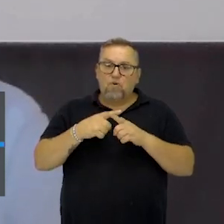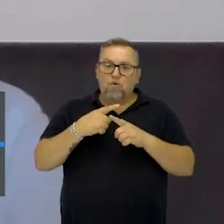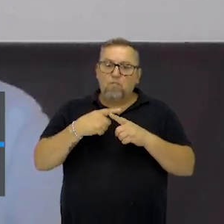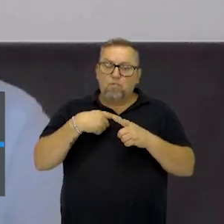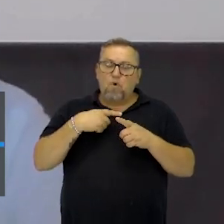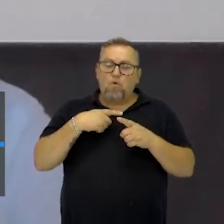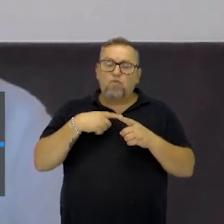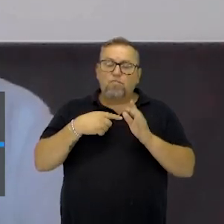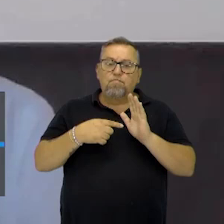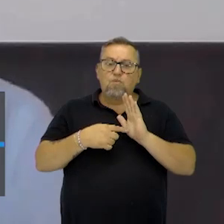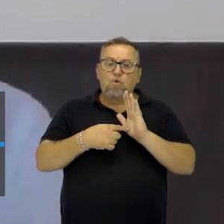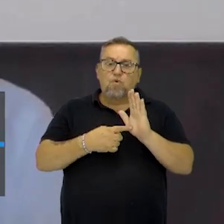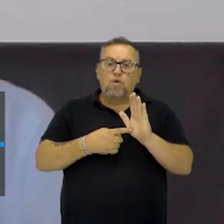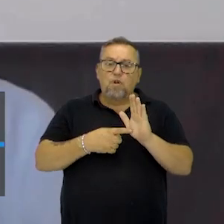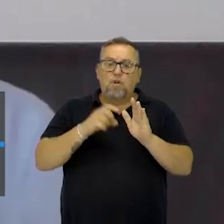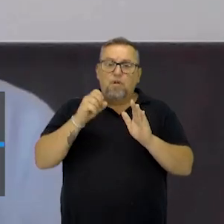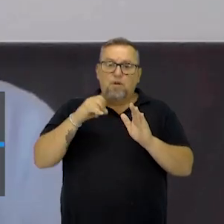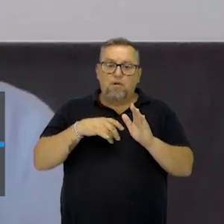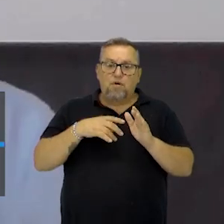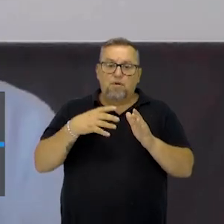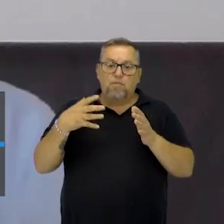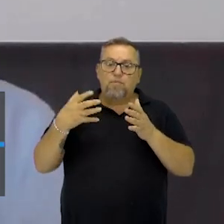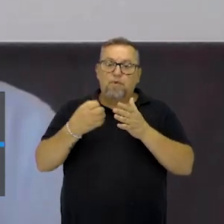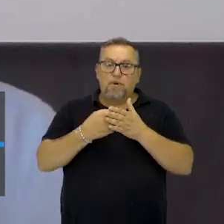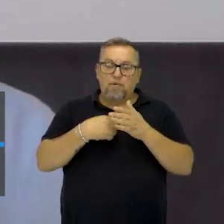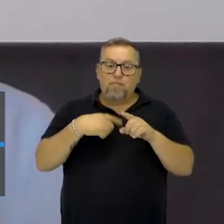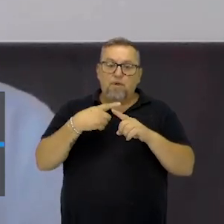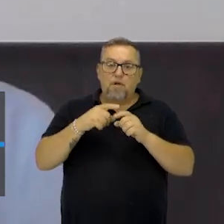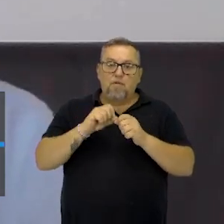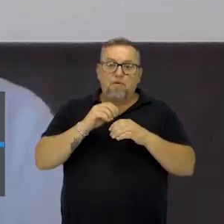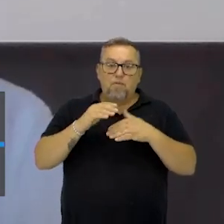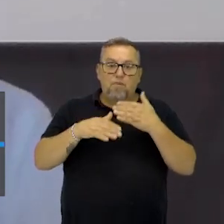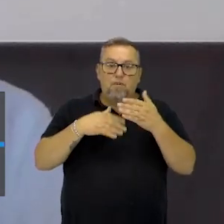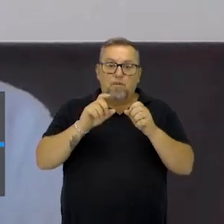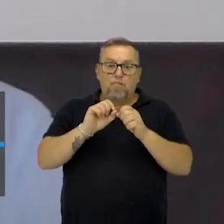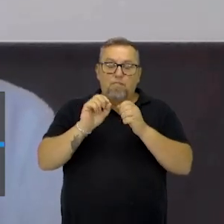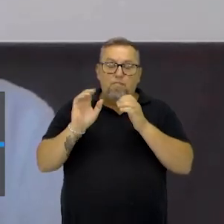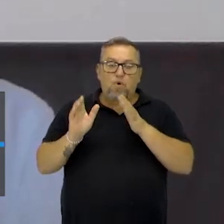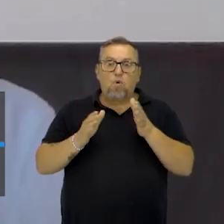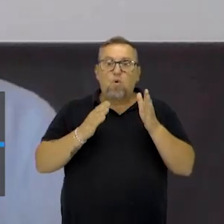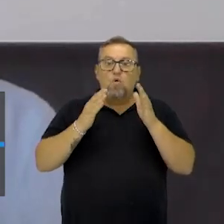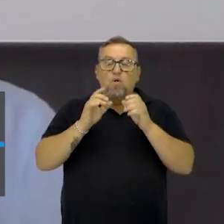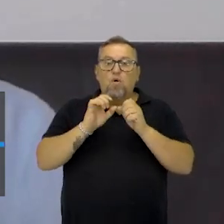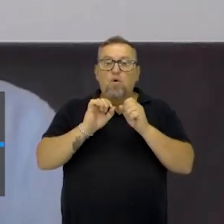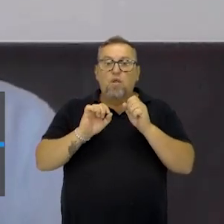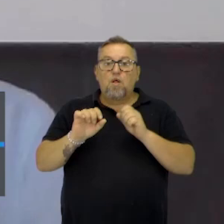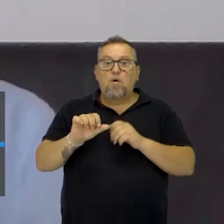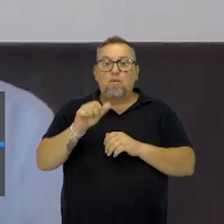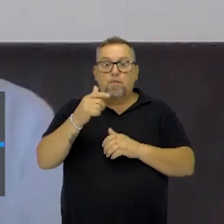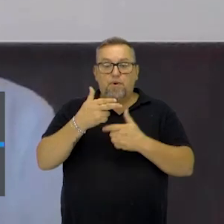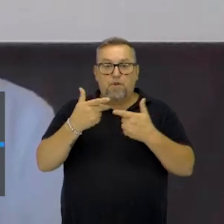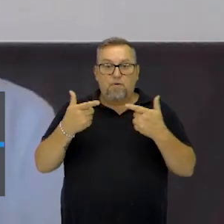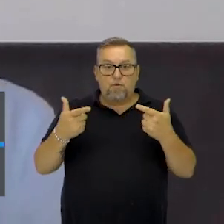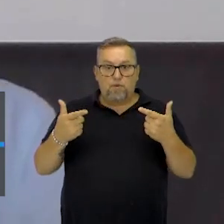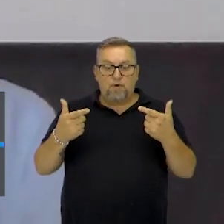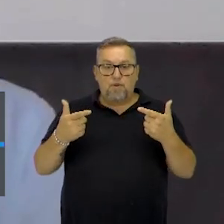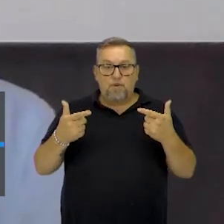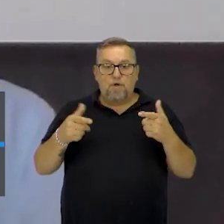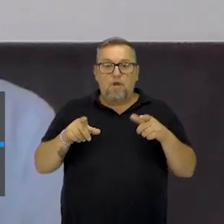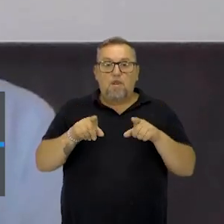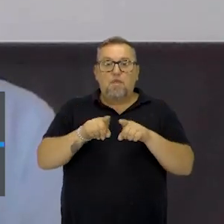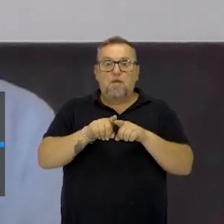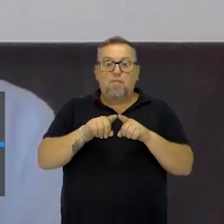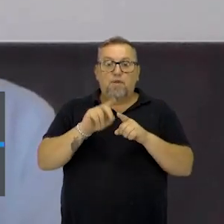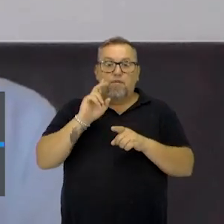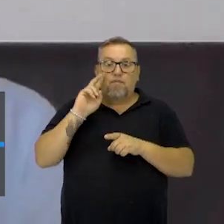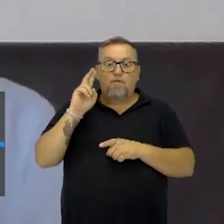exemplo, se apropriar deles para construir a nossa produção. Então, o primeiro passo é fazer um recorte, né? Saber qual é o